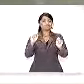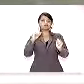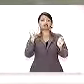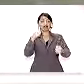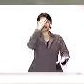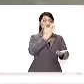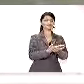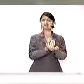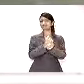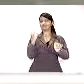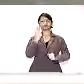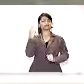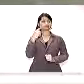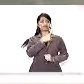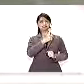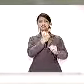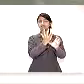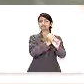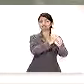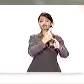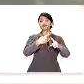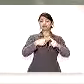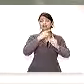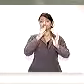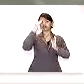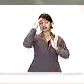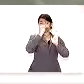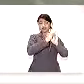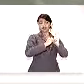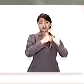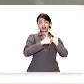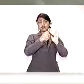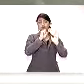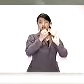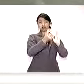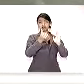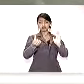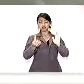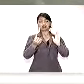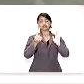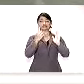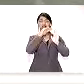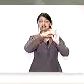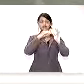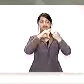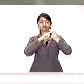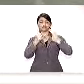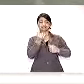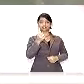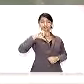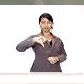confiabilidade do orçamento conforme consta a 866 artigo 6 n foram